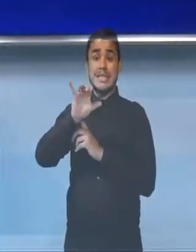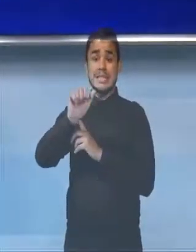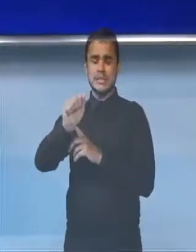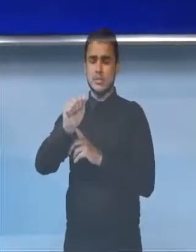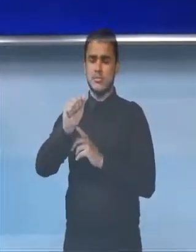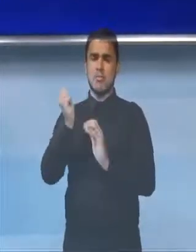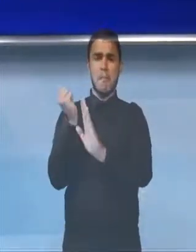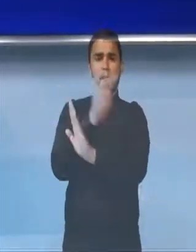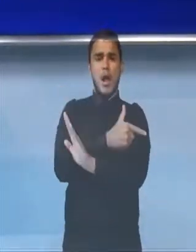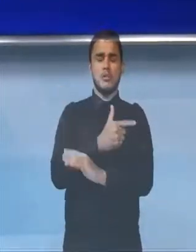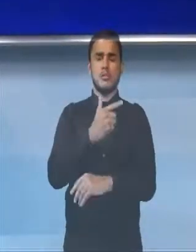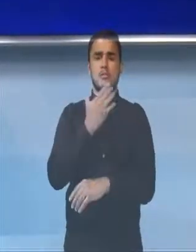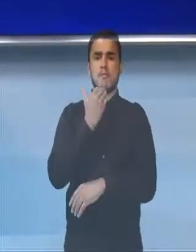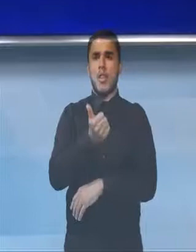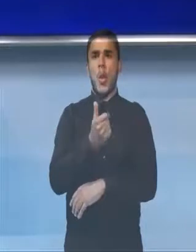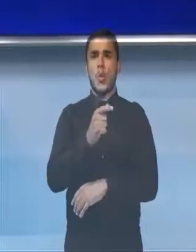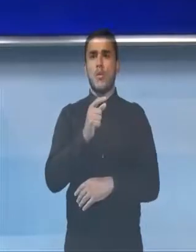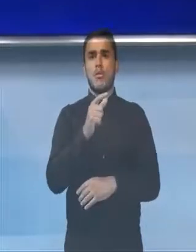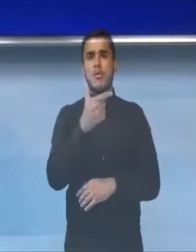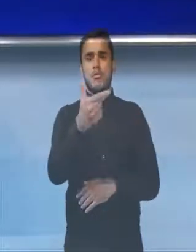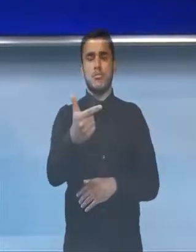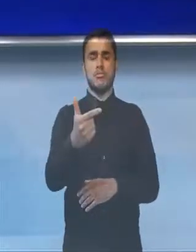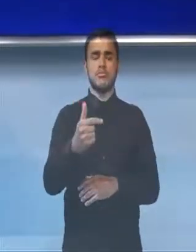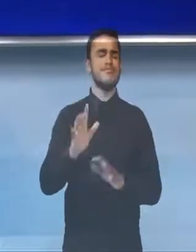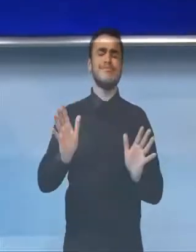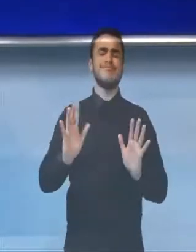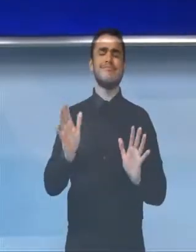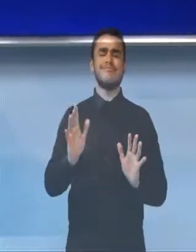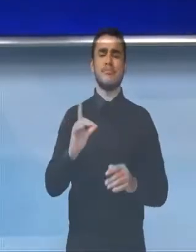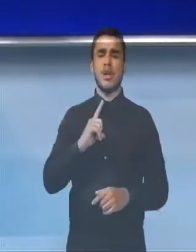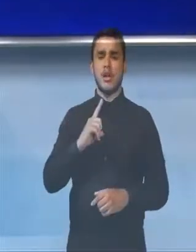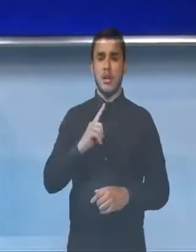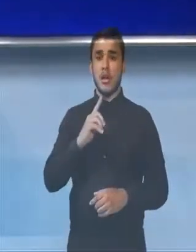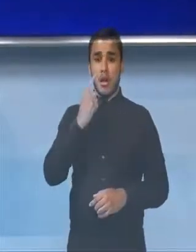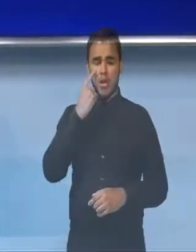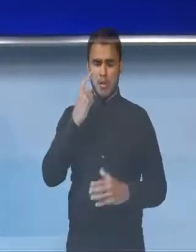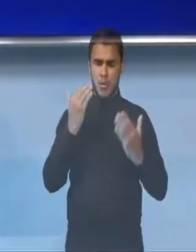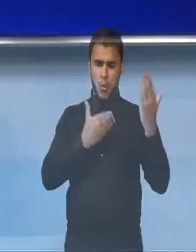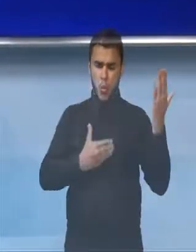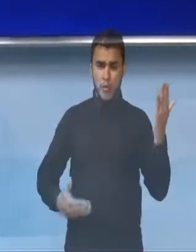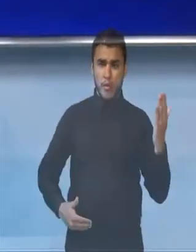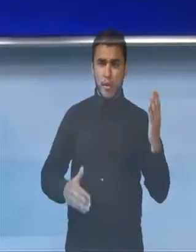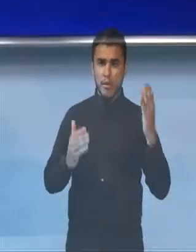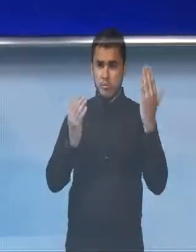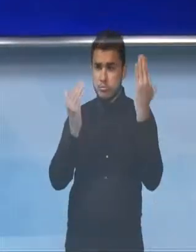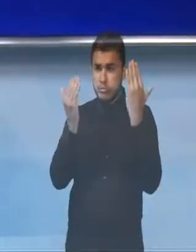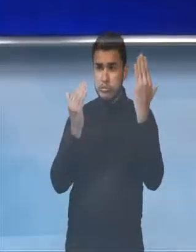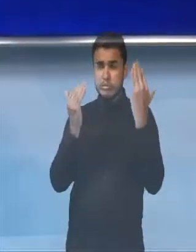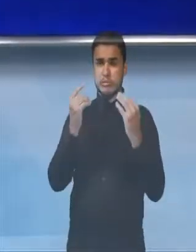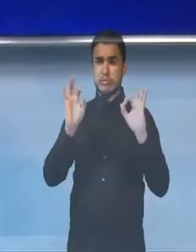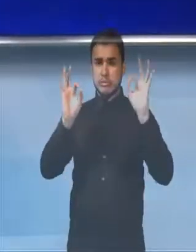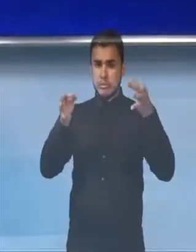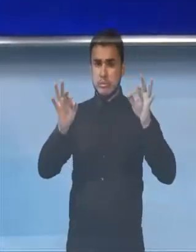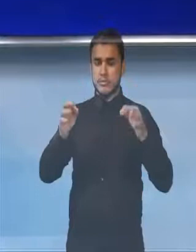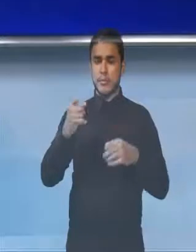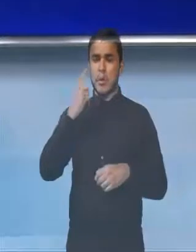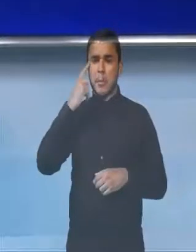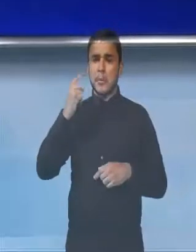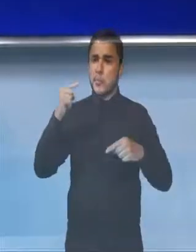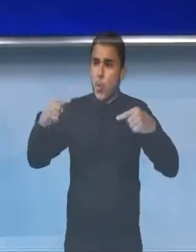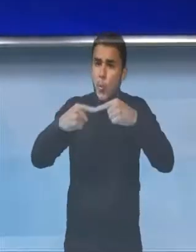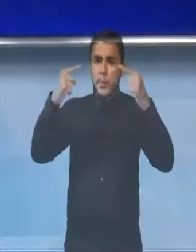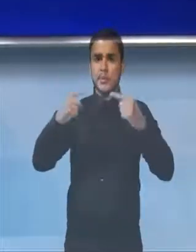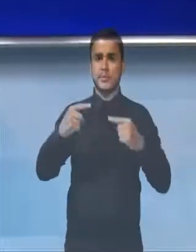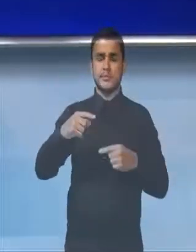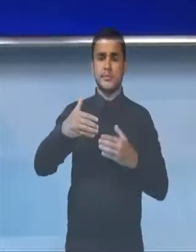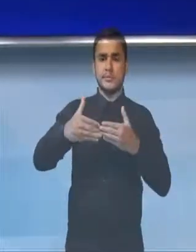eu quero colocar, o que está em descompasso? São os governos democráticos que estão em descompasso pelo modelo